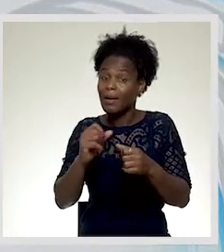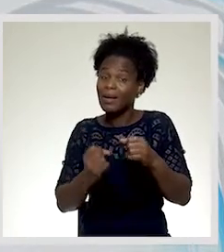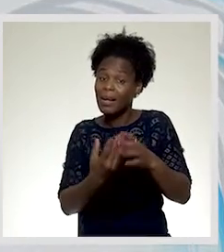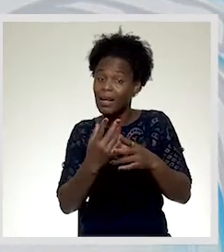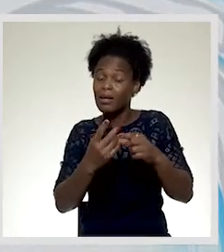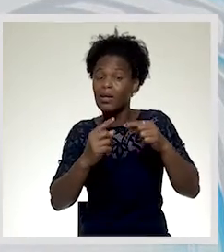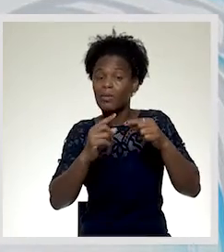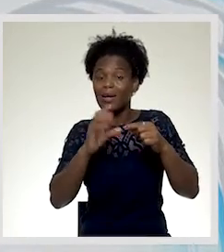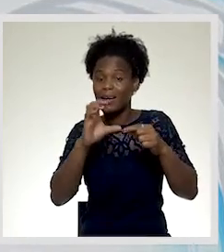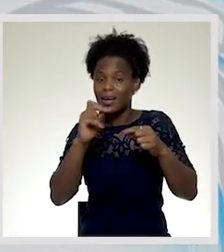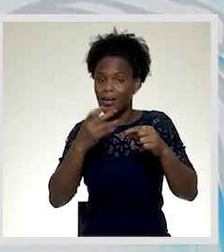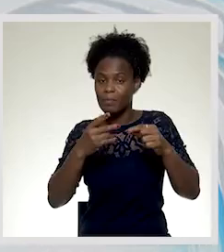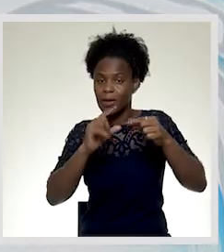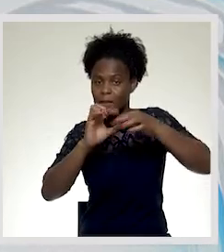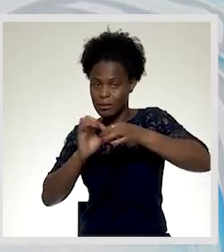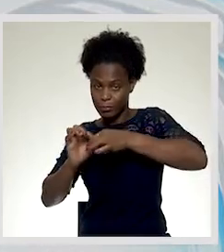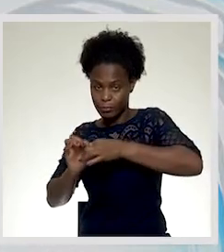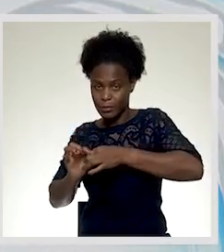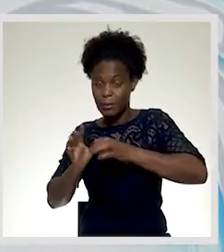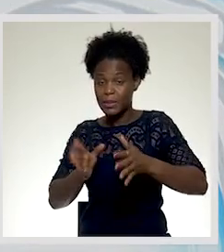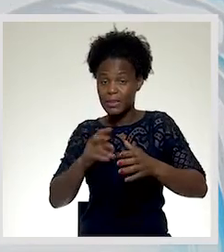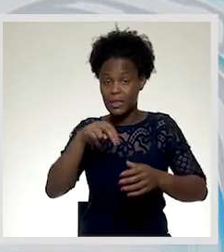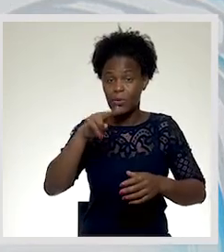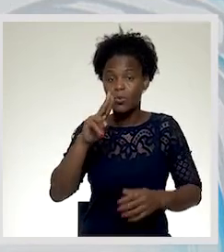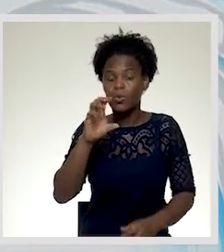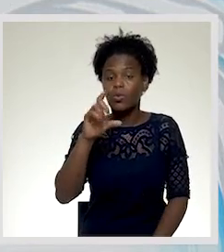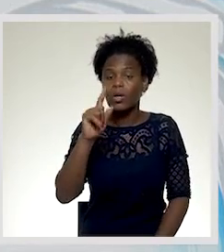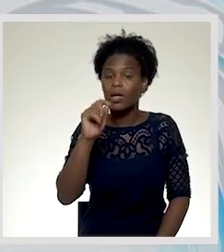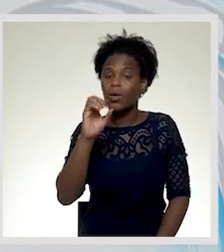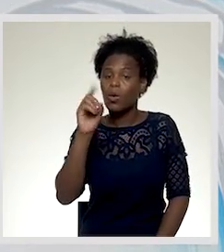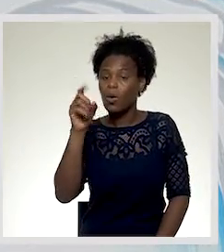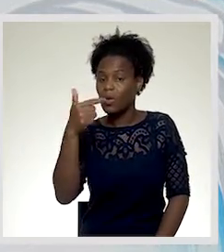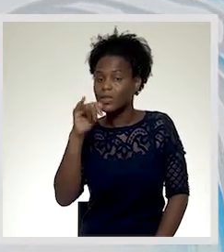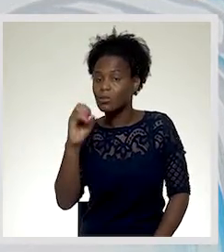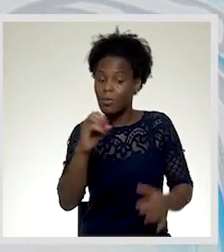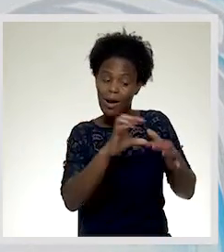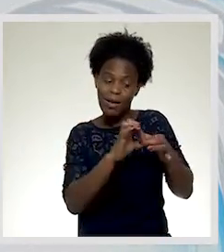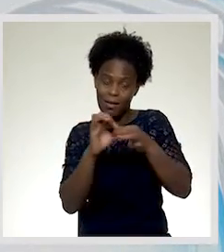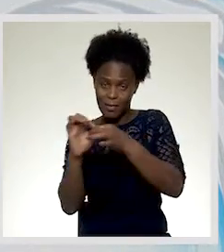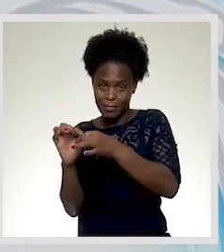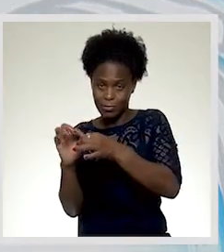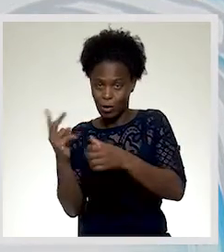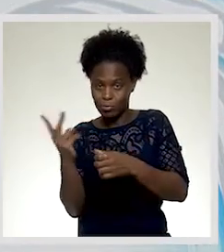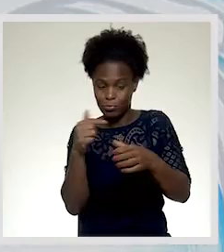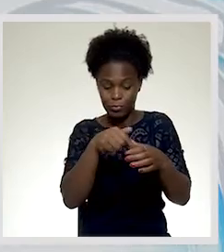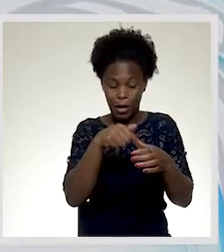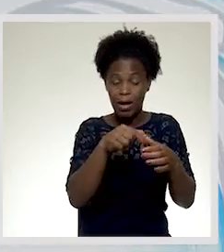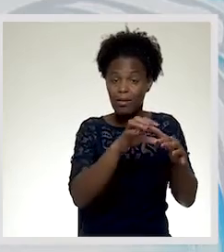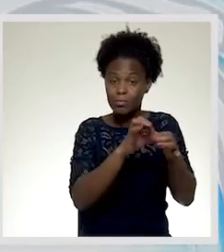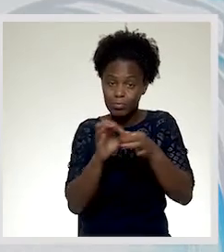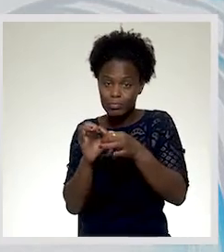para formar uma cadeia polinucleotídica é preciso que os nucleótidos ligam com outros nucleótidos, ligam entre si. E